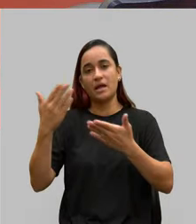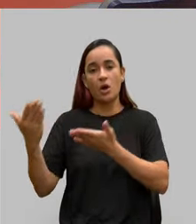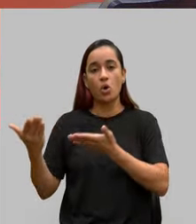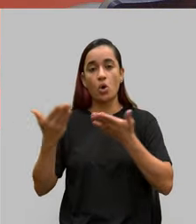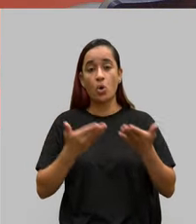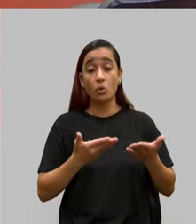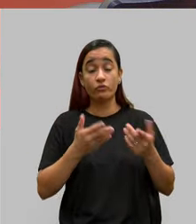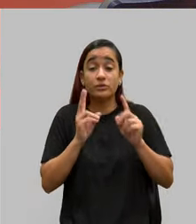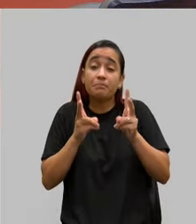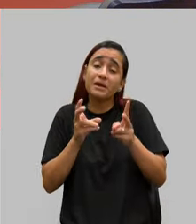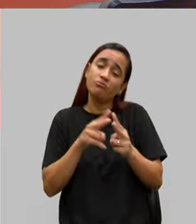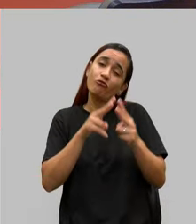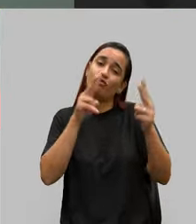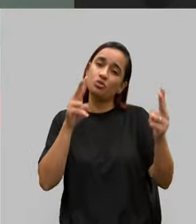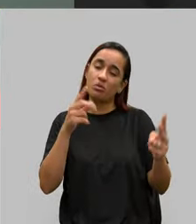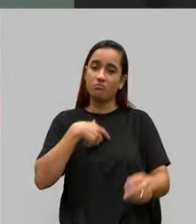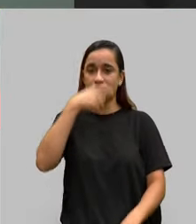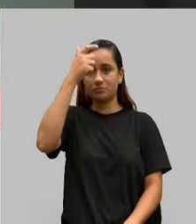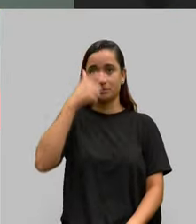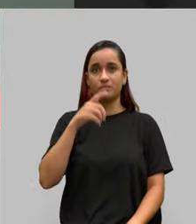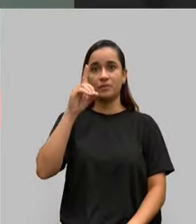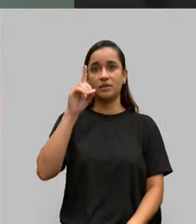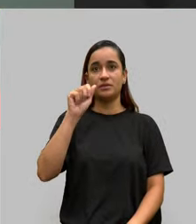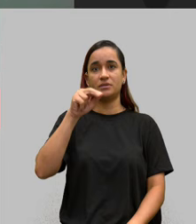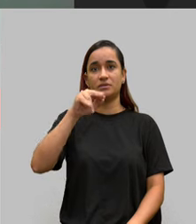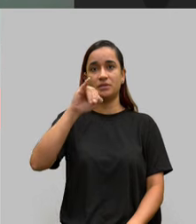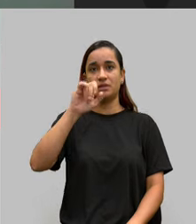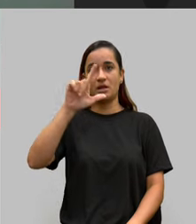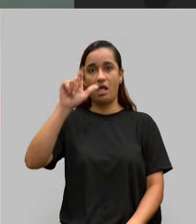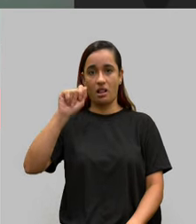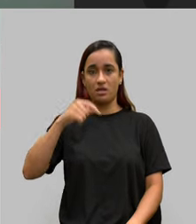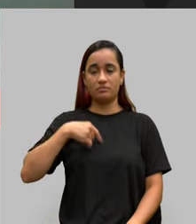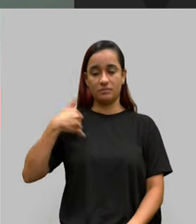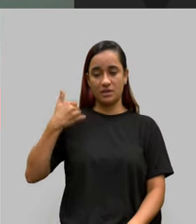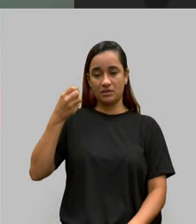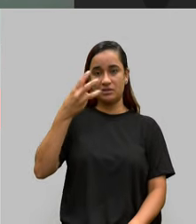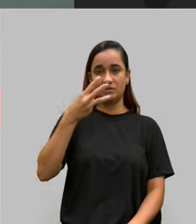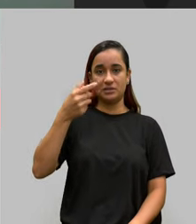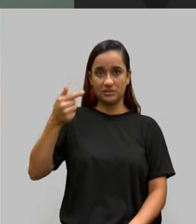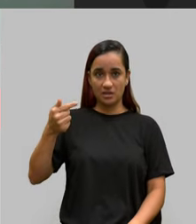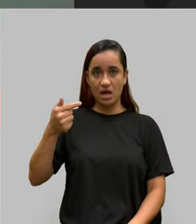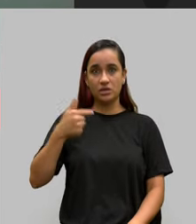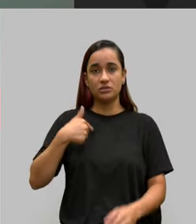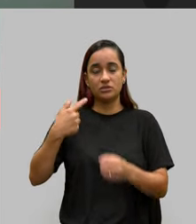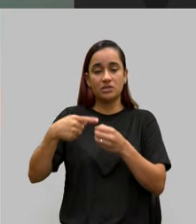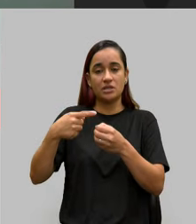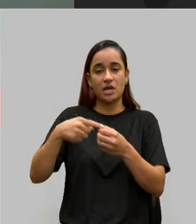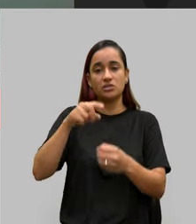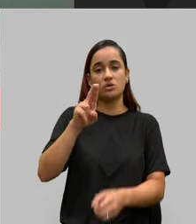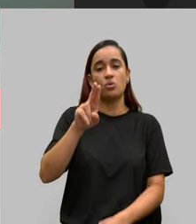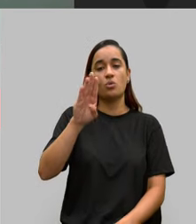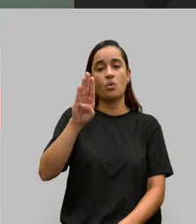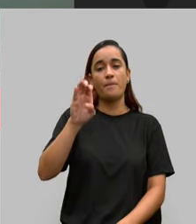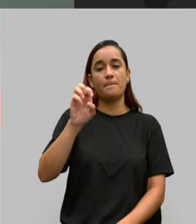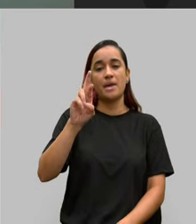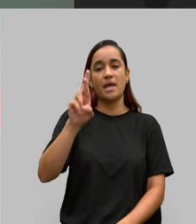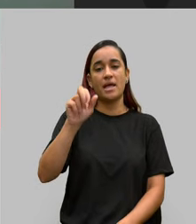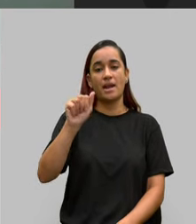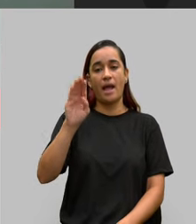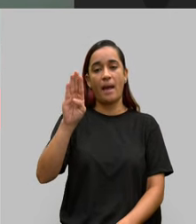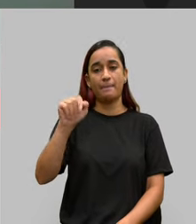remota eu sou a Dan da bassos Tenho 37 anos sou de Uberaba cidade do Triângulo mãe de dois paciente